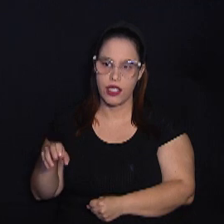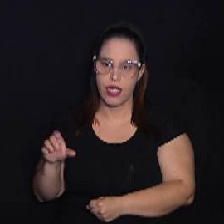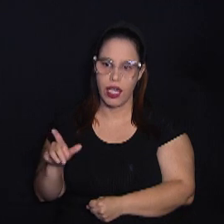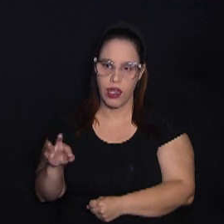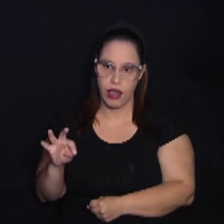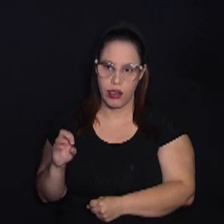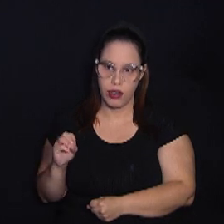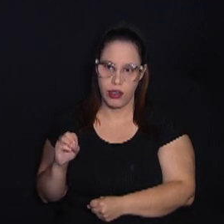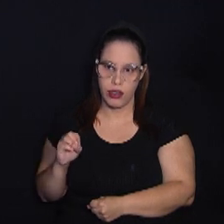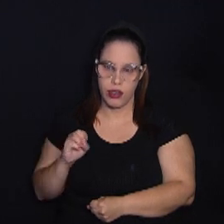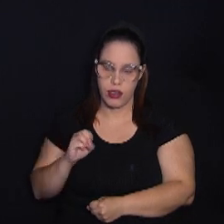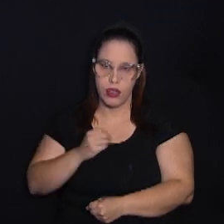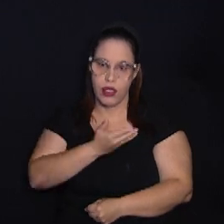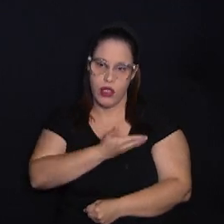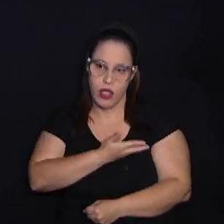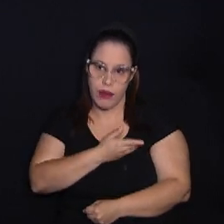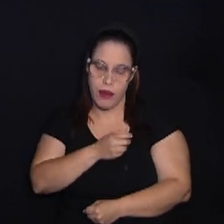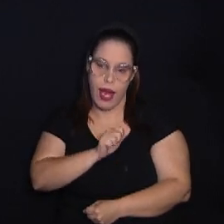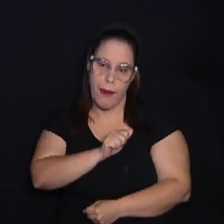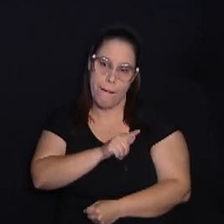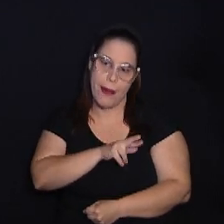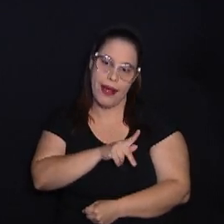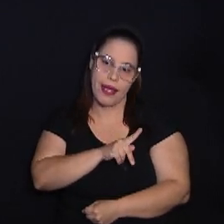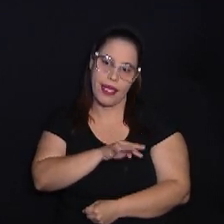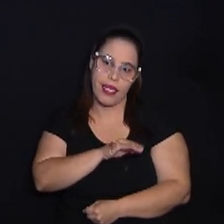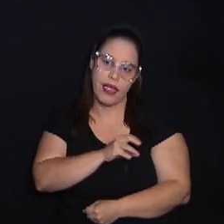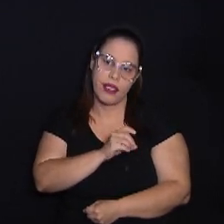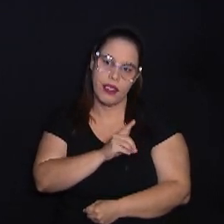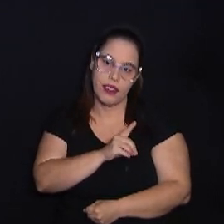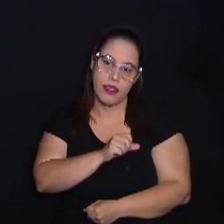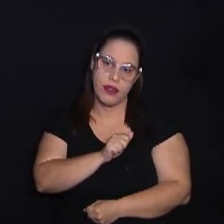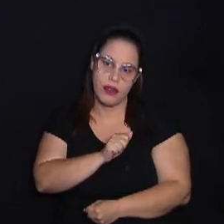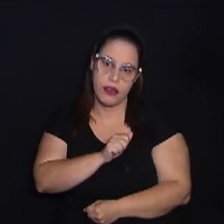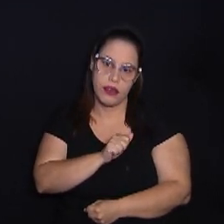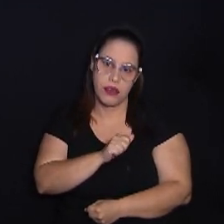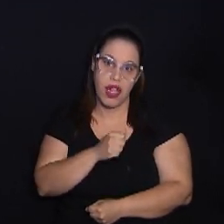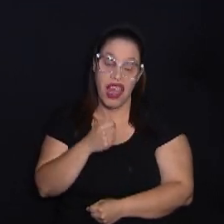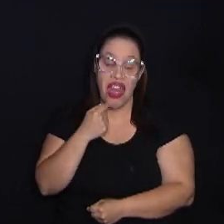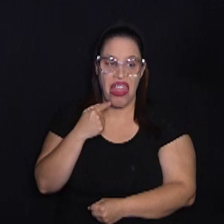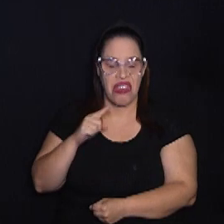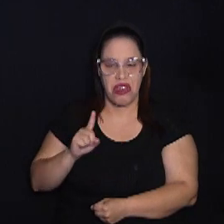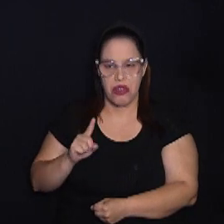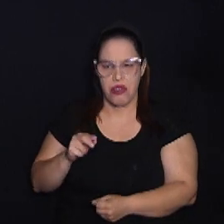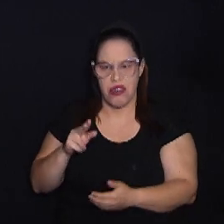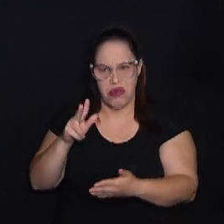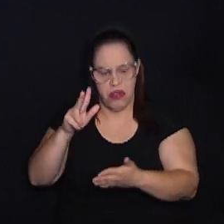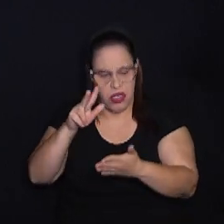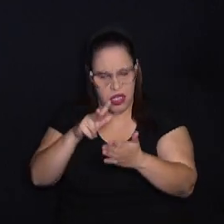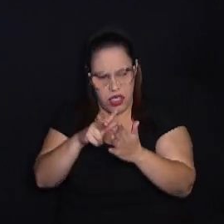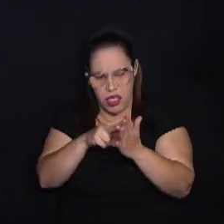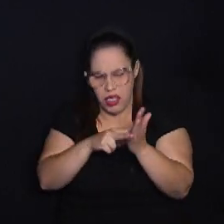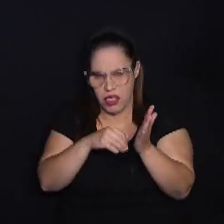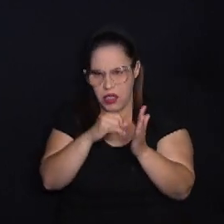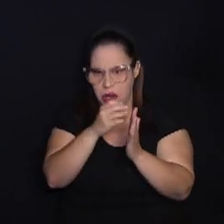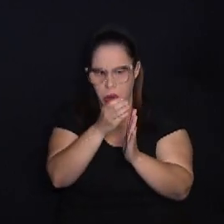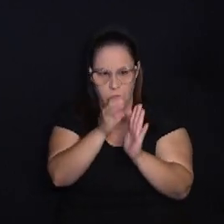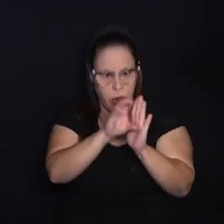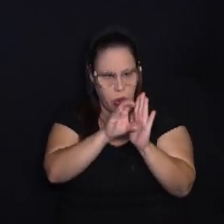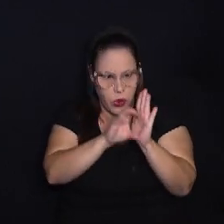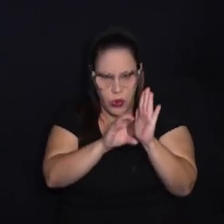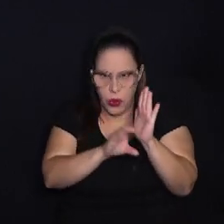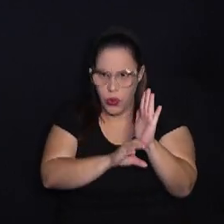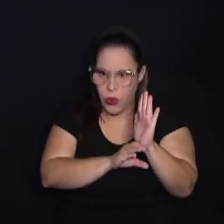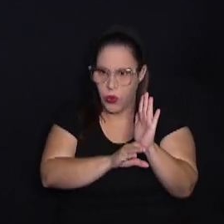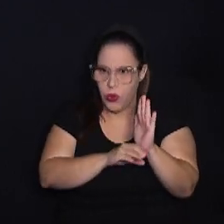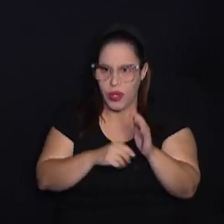amiga Aparecida Ramaciato Massarotti. Eu não vou ler todo o currículo dela, senão ia demorar demais e